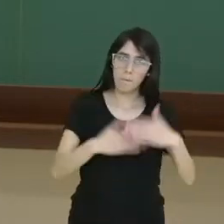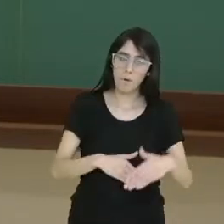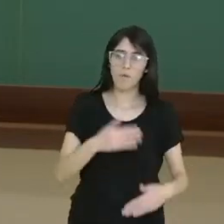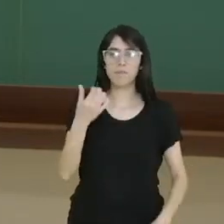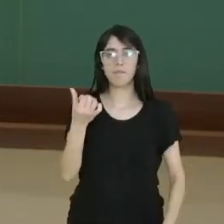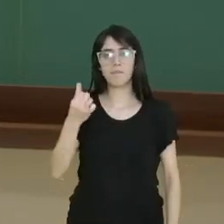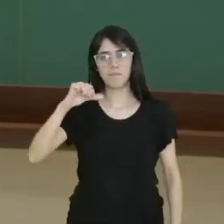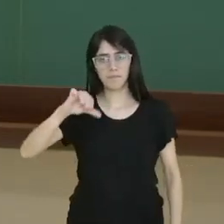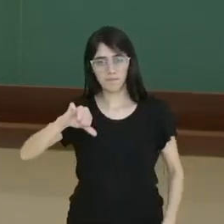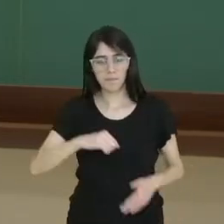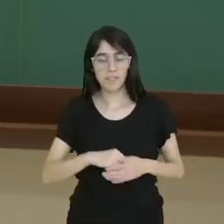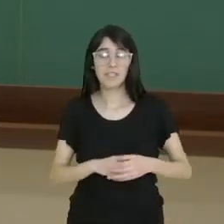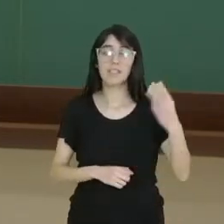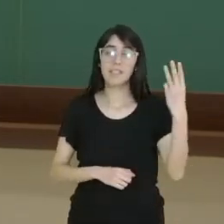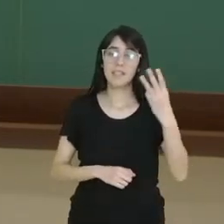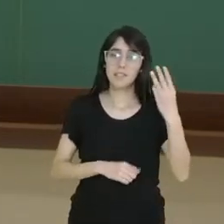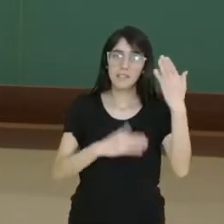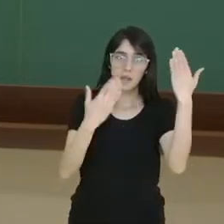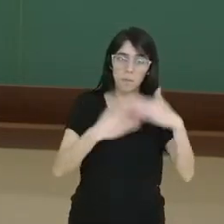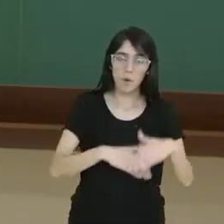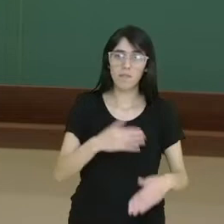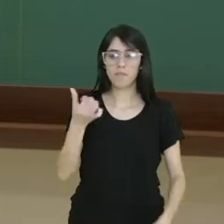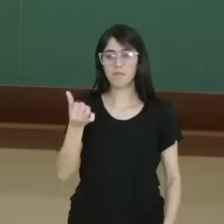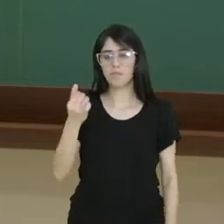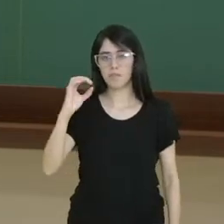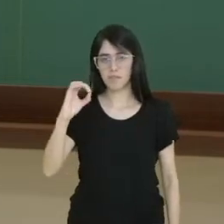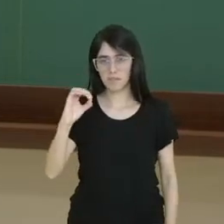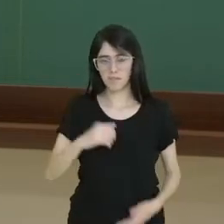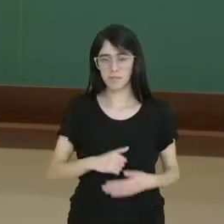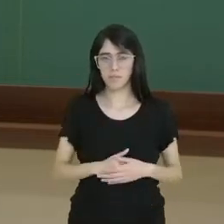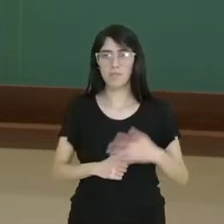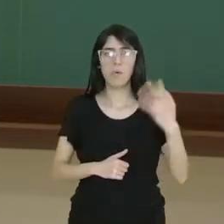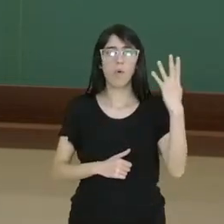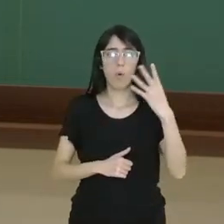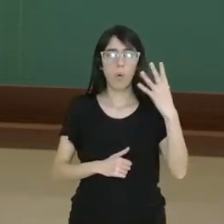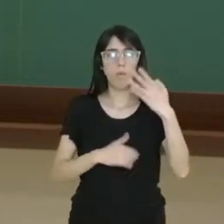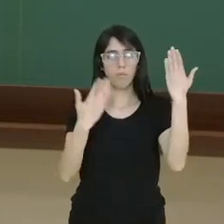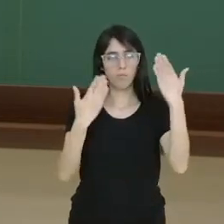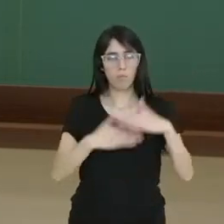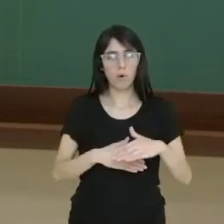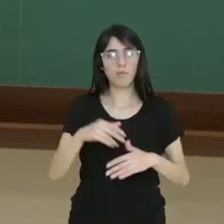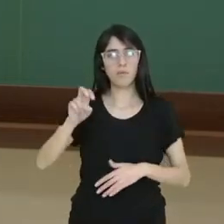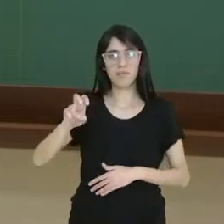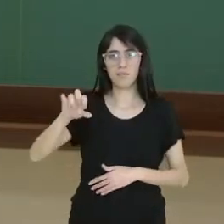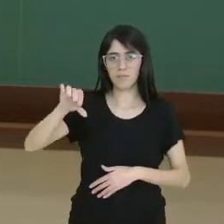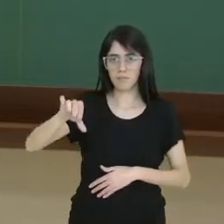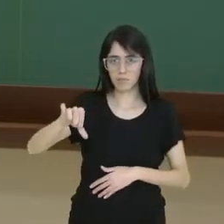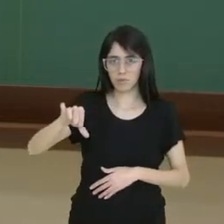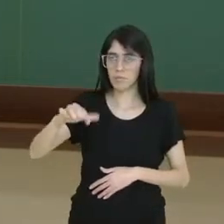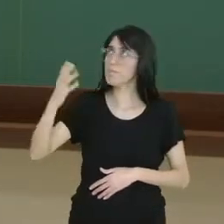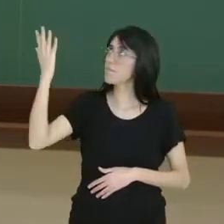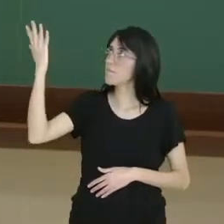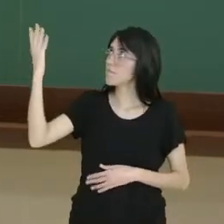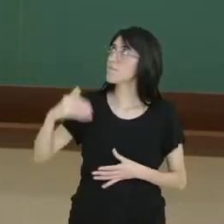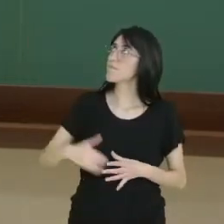avaliação, 6,9. Na terceira avaliação, ele tirou 6. E na quarta avaliação,